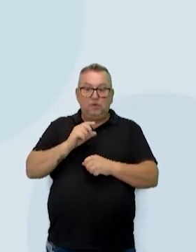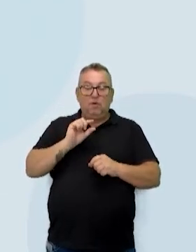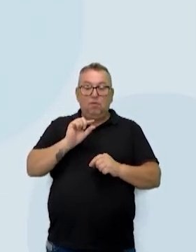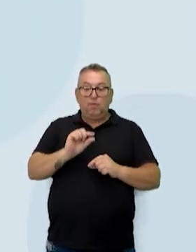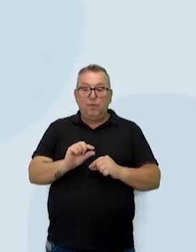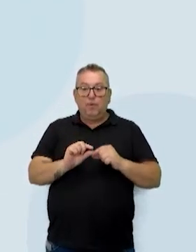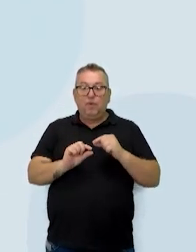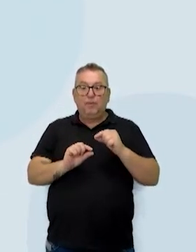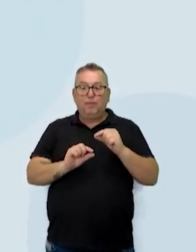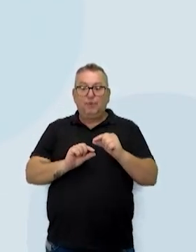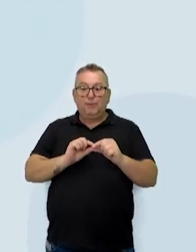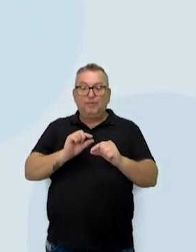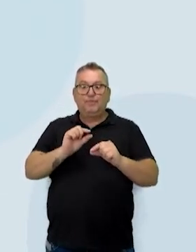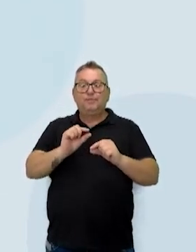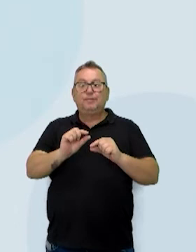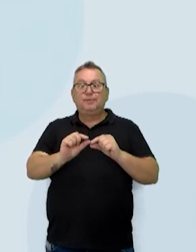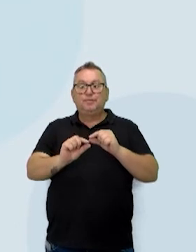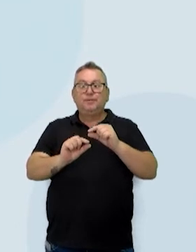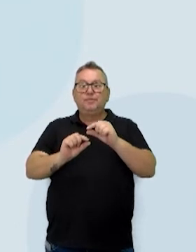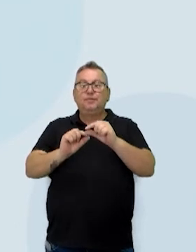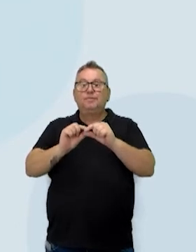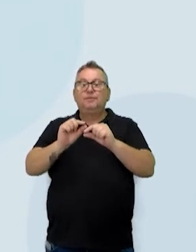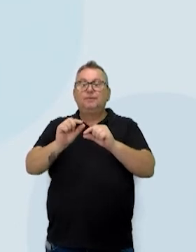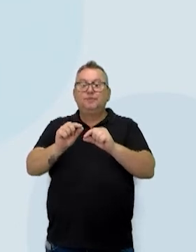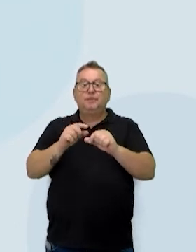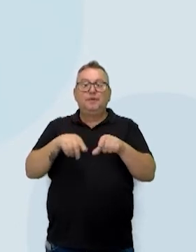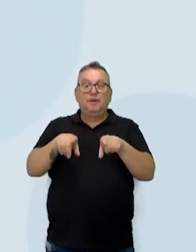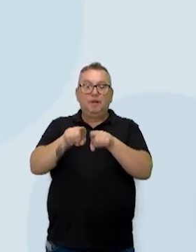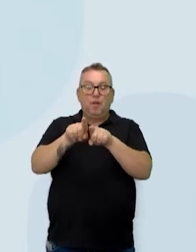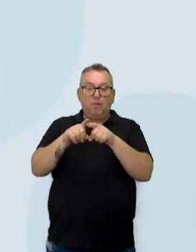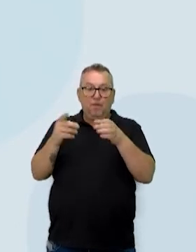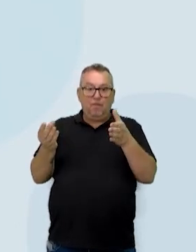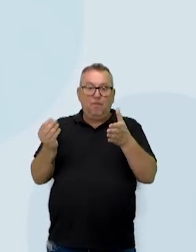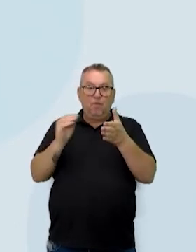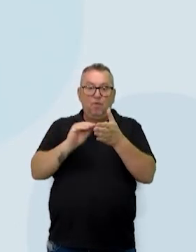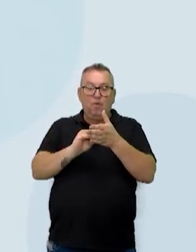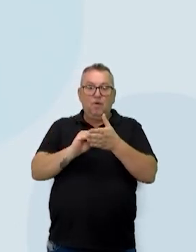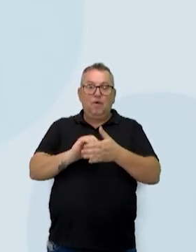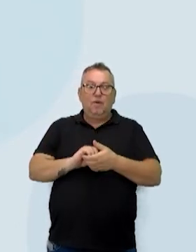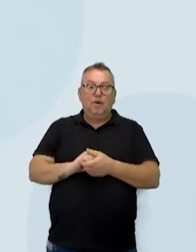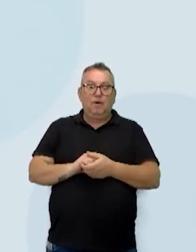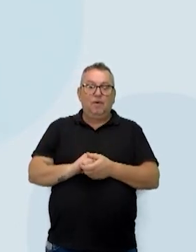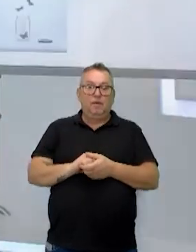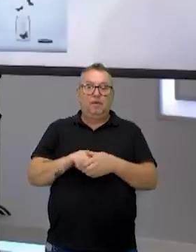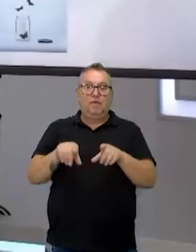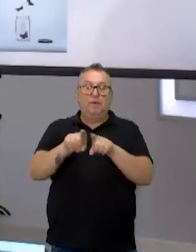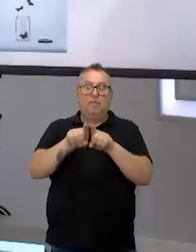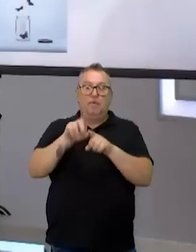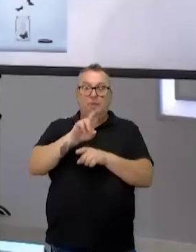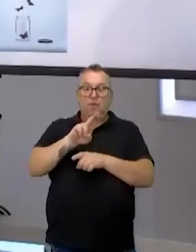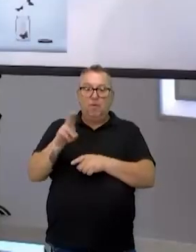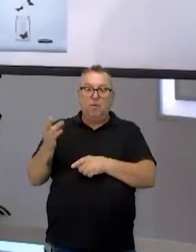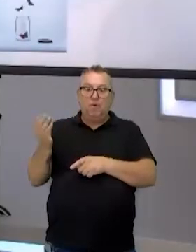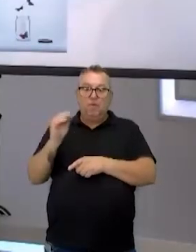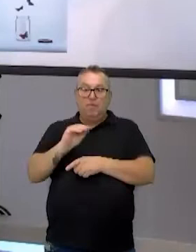gradual, ou seja, aos pouquinhos. Eu vou incluir aqui, volta para mim, eu vou incluir um nominho aqui. Ela é